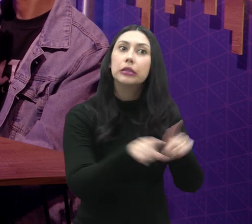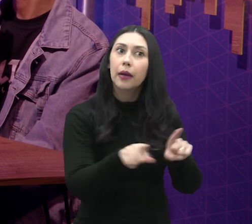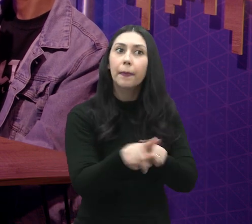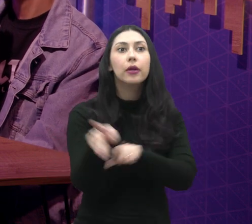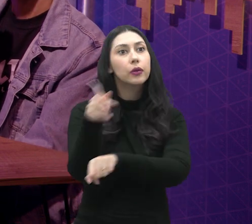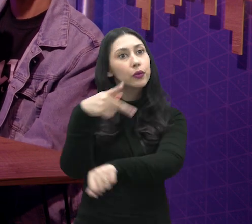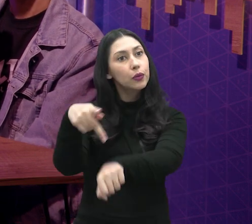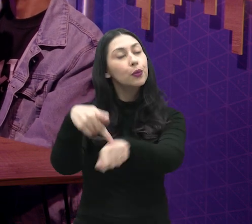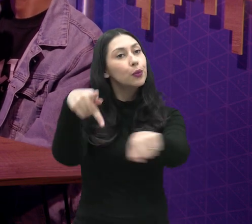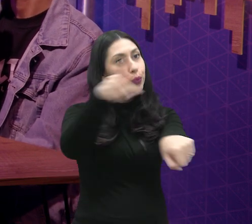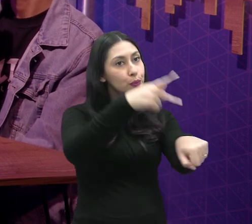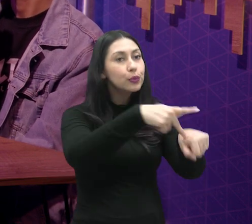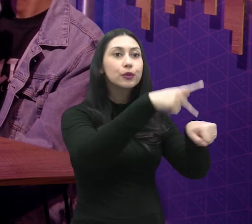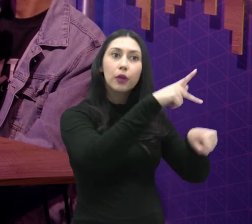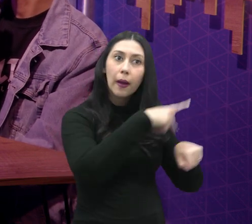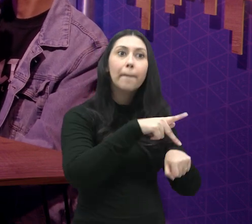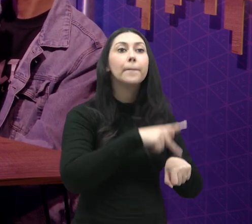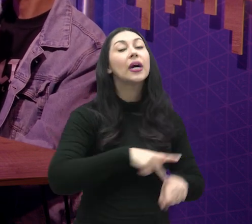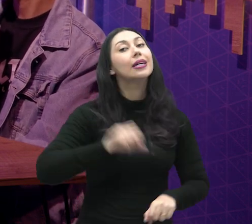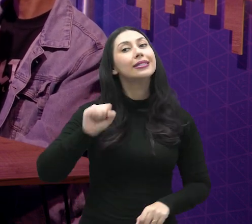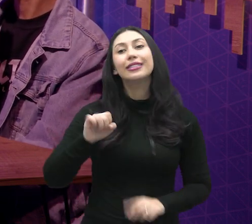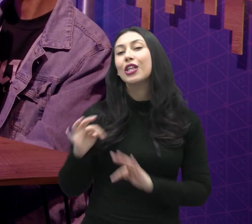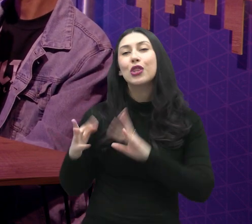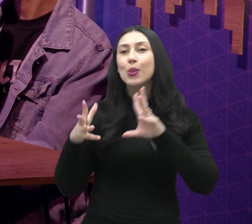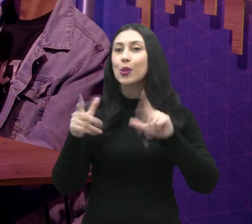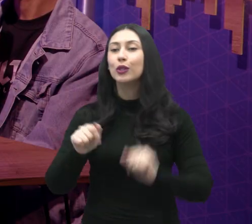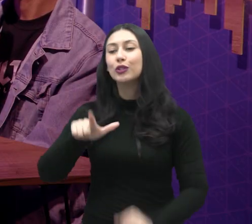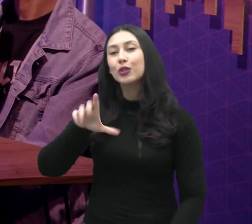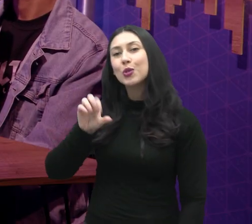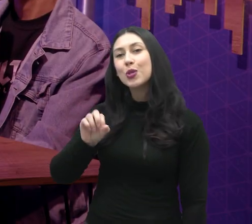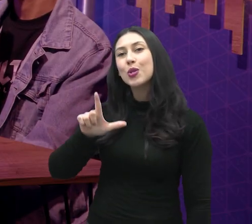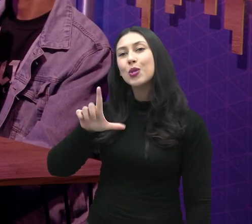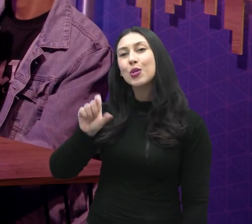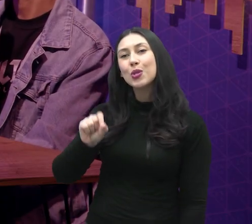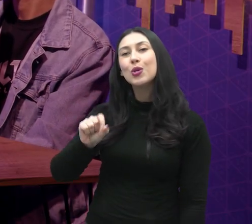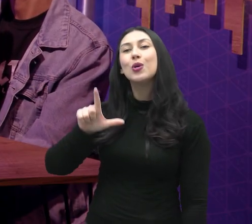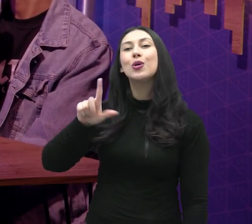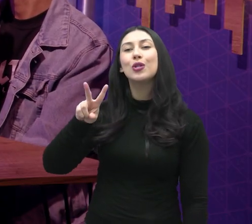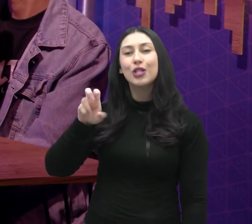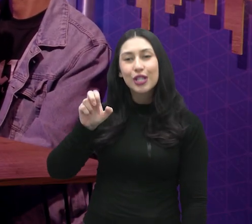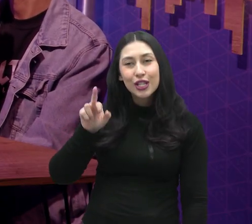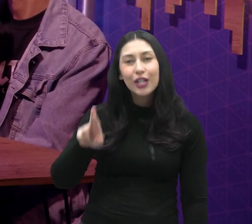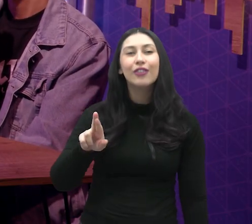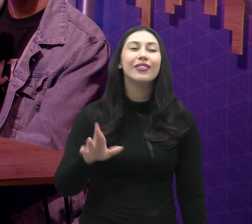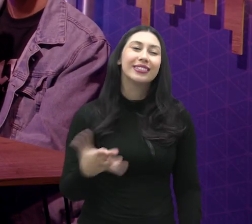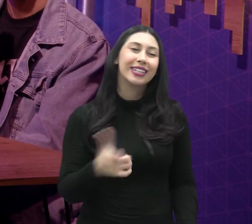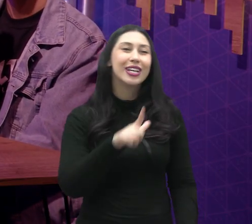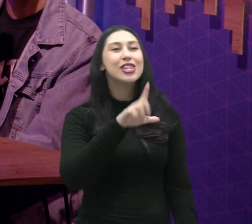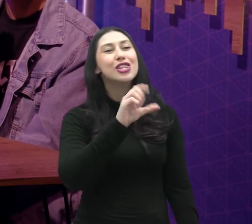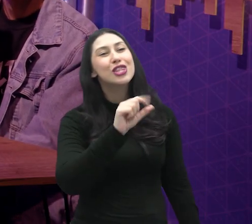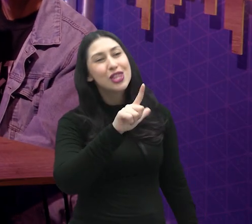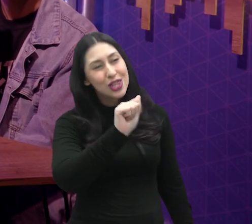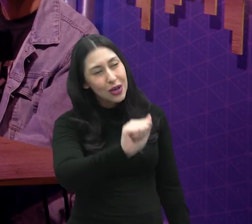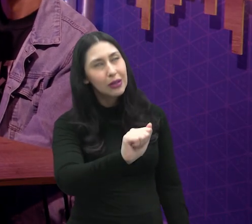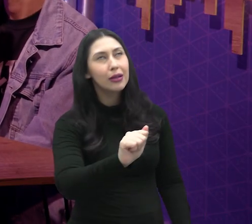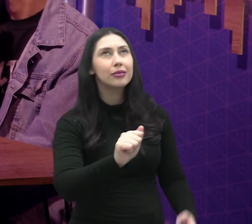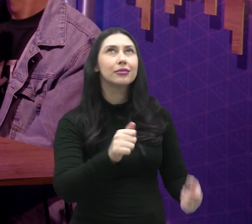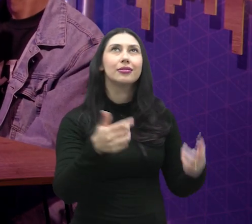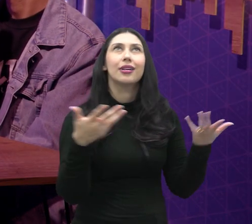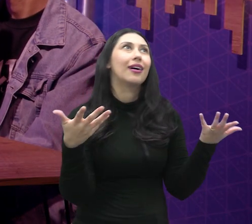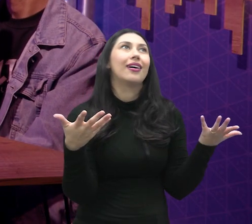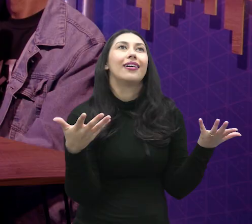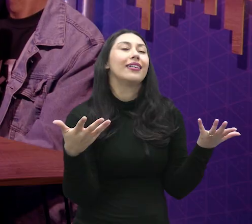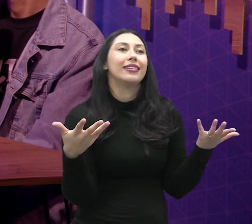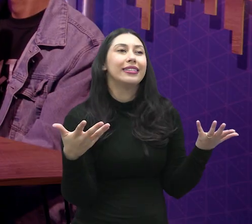Brasil, né? Brasil. Fez sucesso em outros lugares também do mundo. Todos viraram Lolovers. Todo mundo é Lolover, né, gente? A Lola, o que é a Lola, né? É